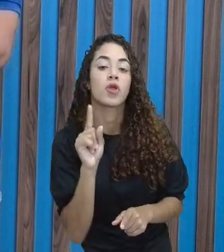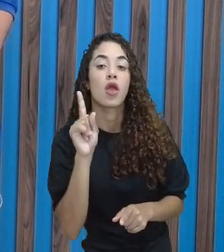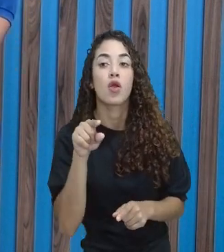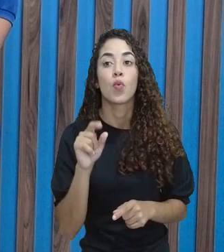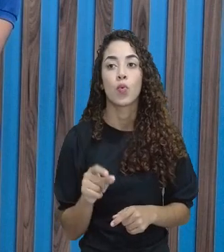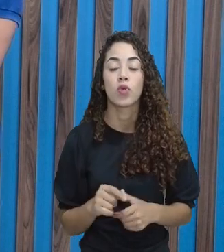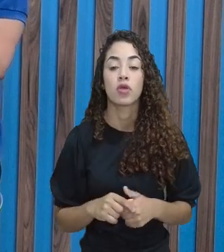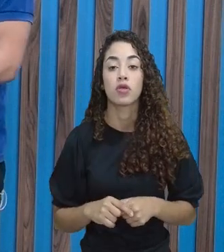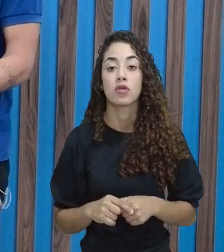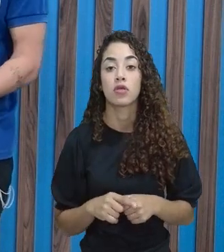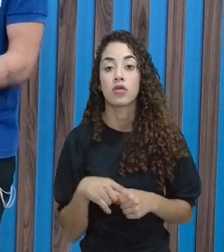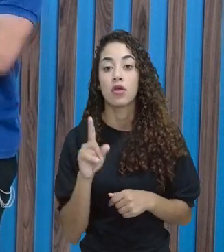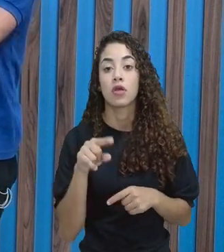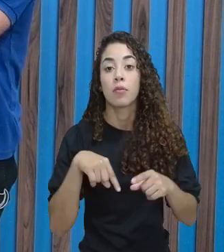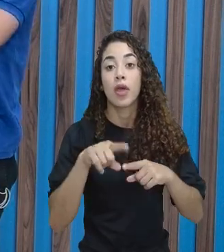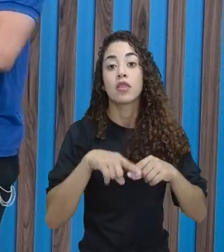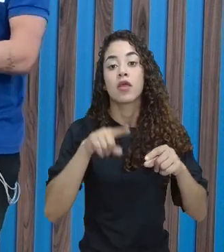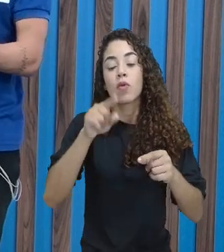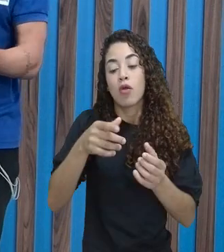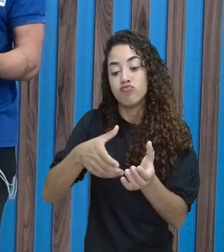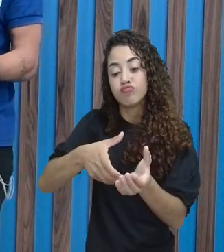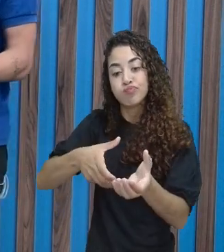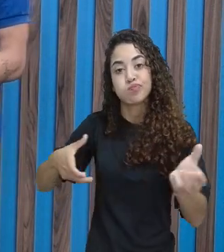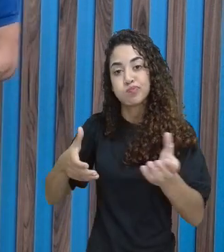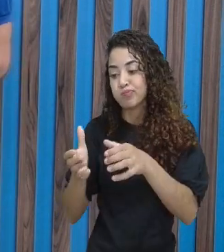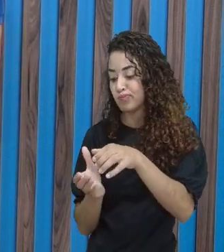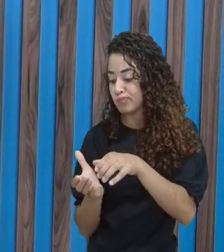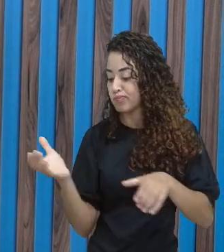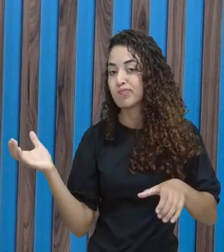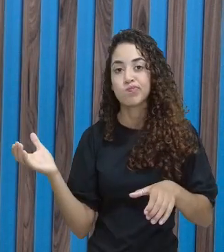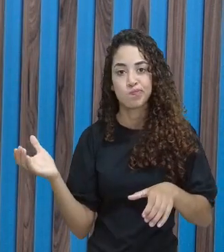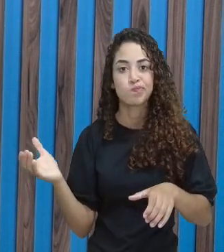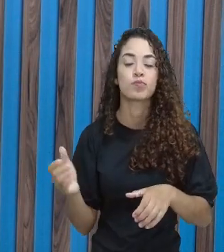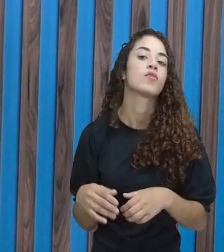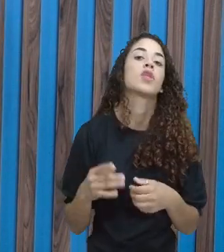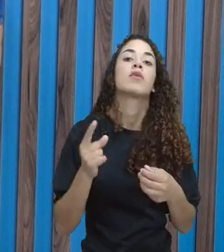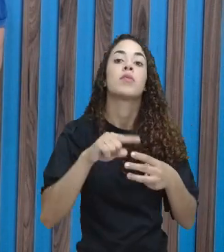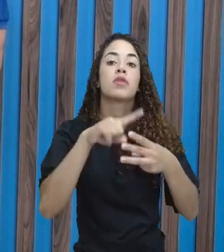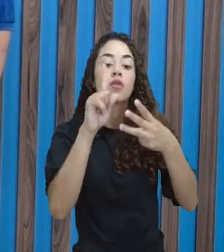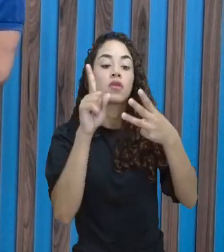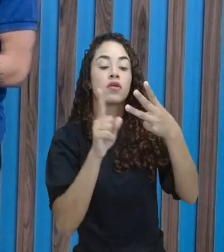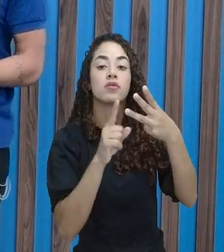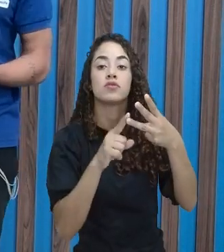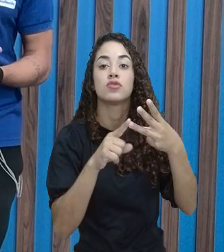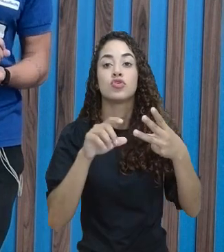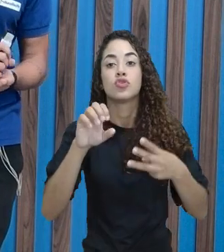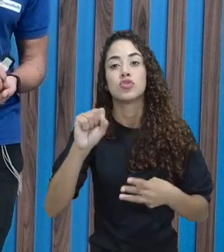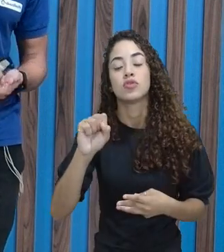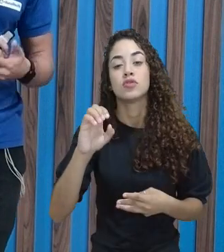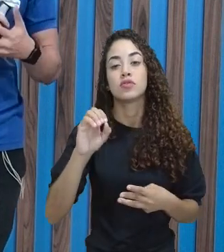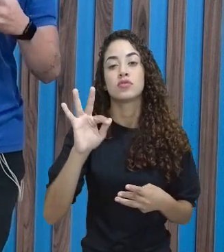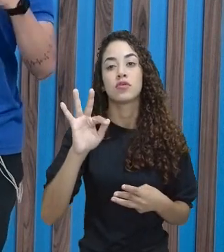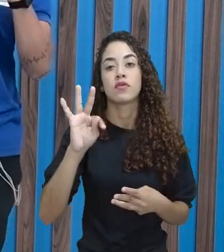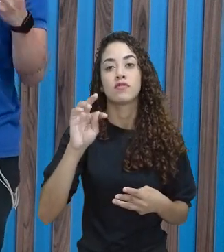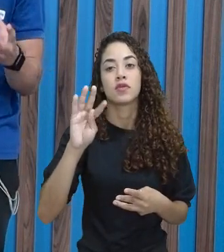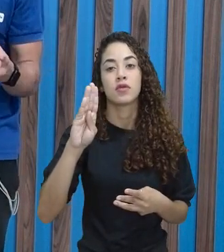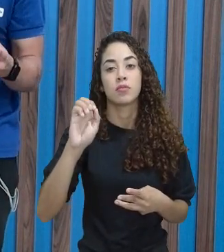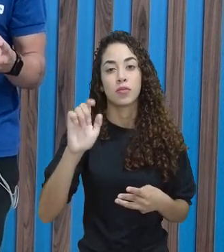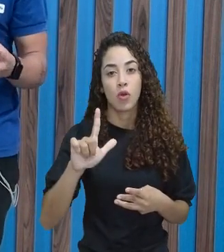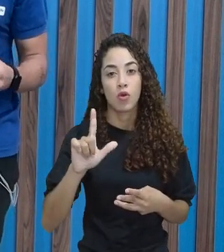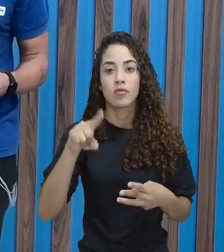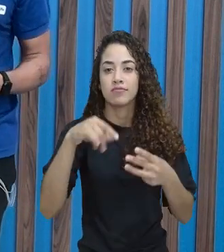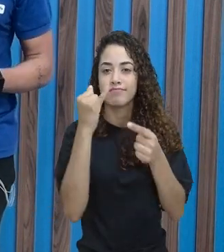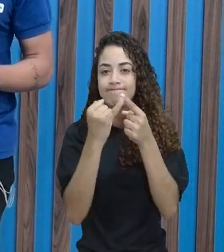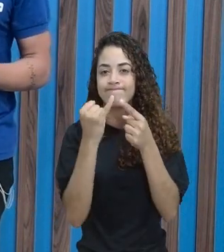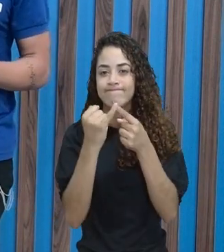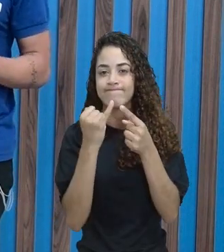é o implemento, né? O taco, no caso, que é usado. E temos também o softball, que também é bem